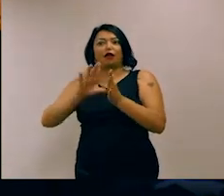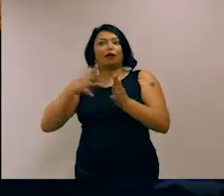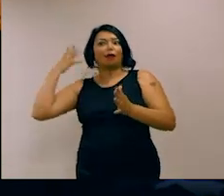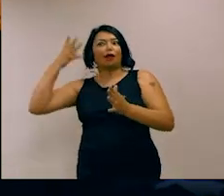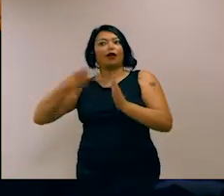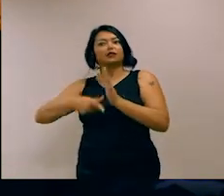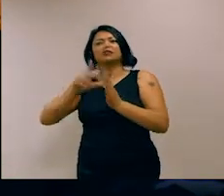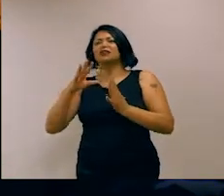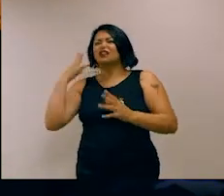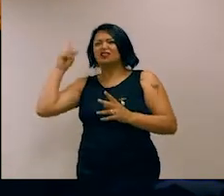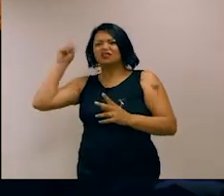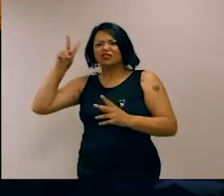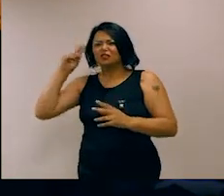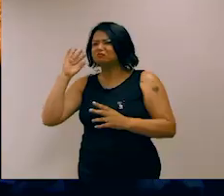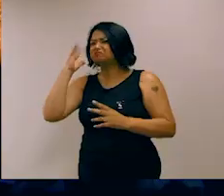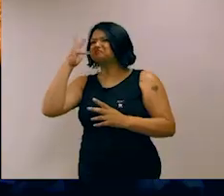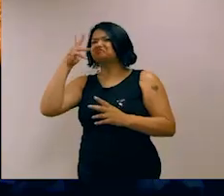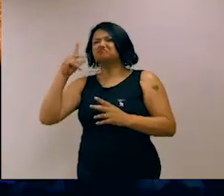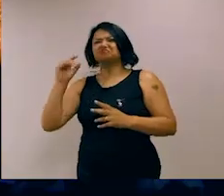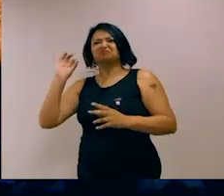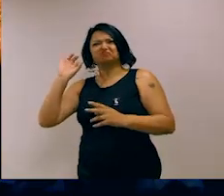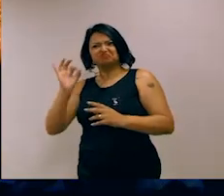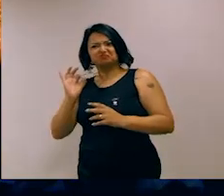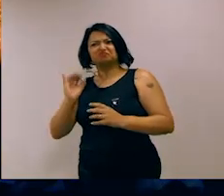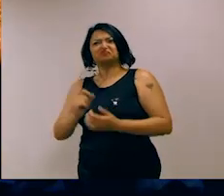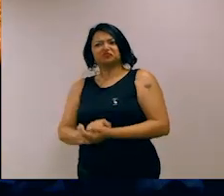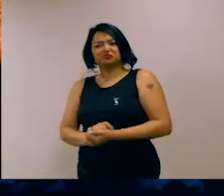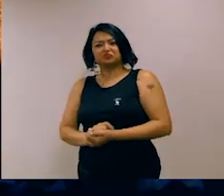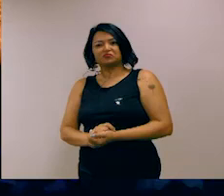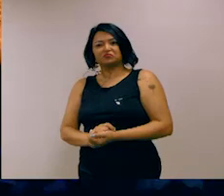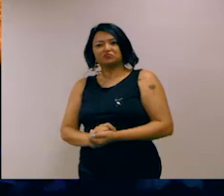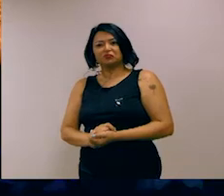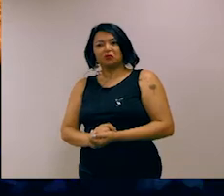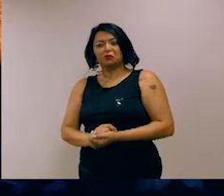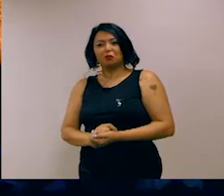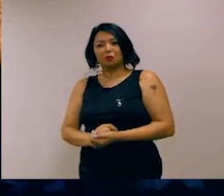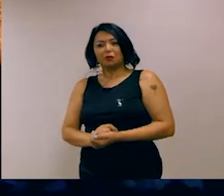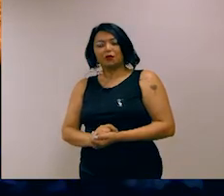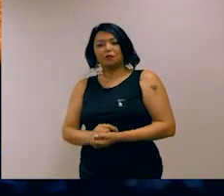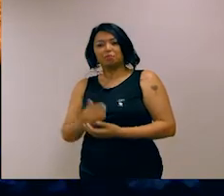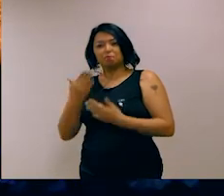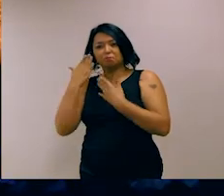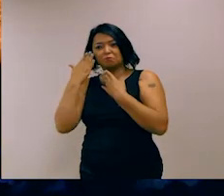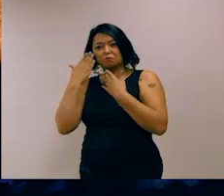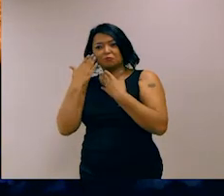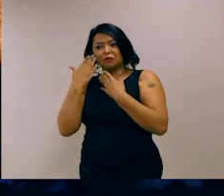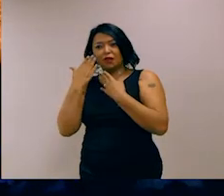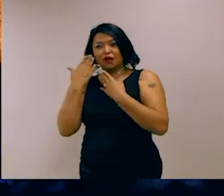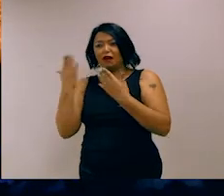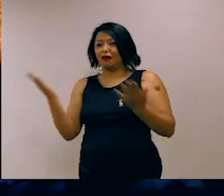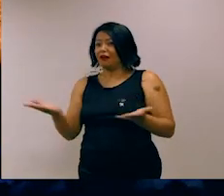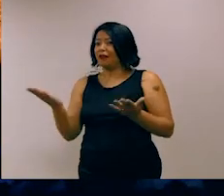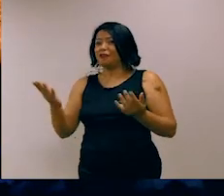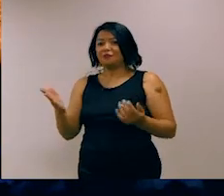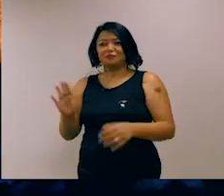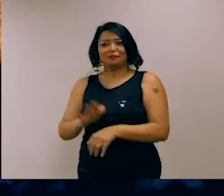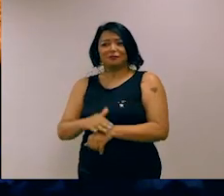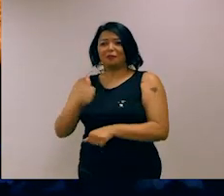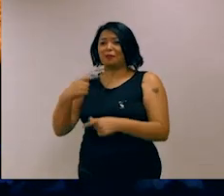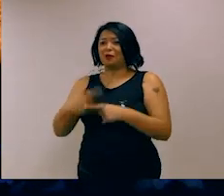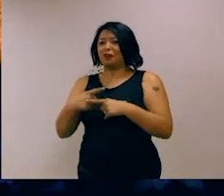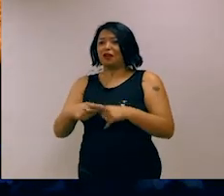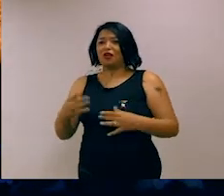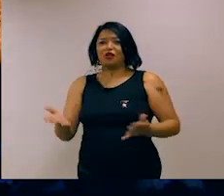história fantástica. E vocês tornaram nossa apresentação bem entediante. Mas eu vou tentar fazer uma coisa boa